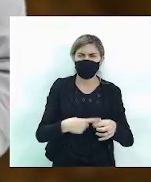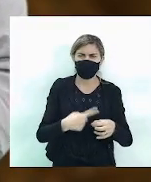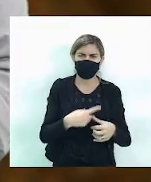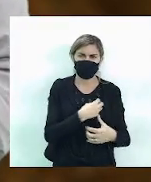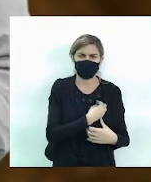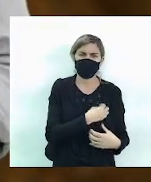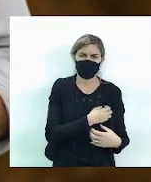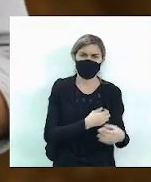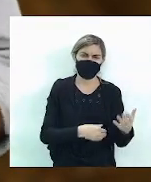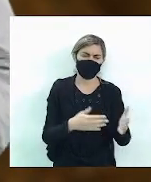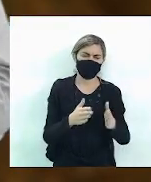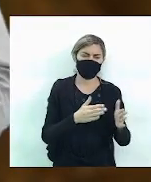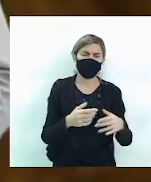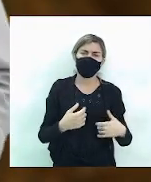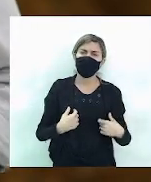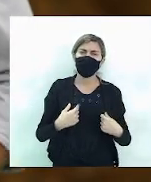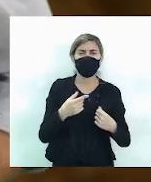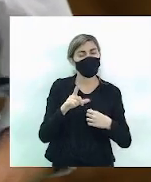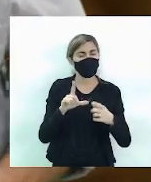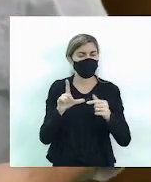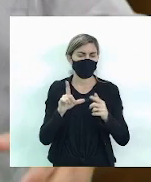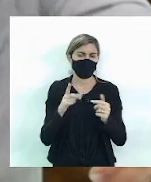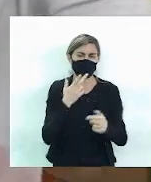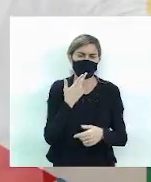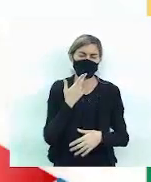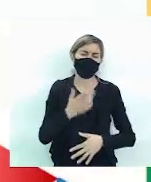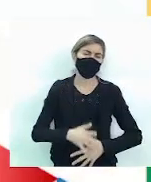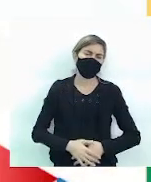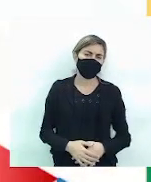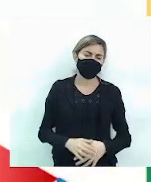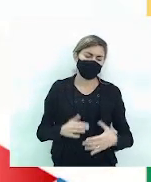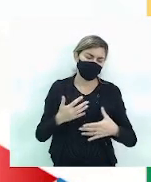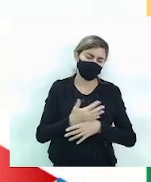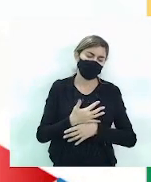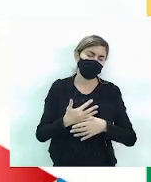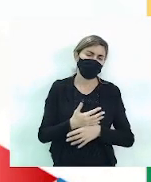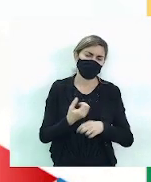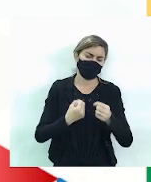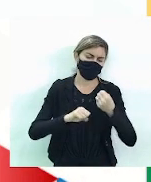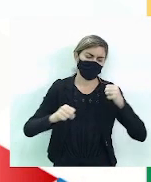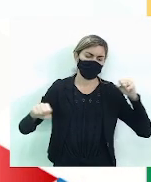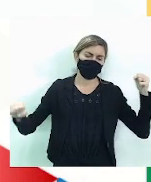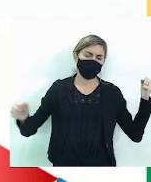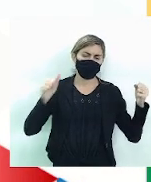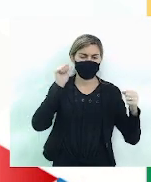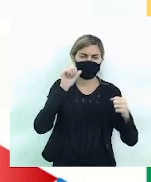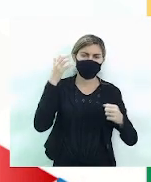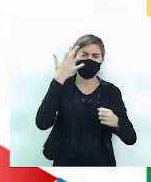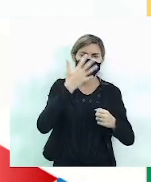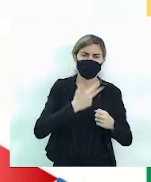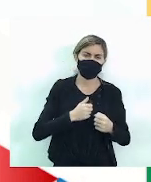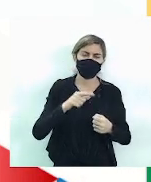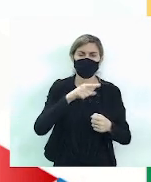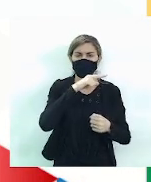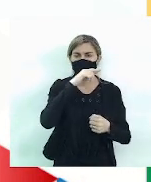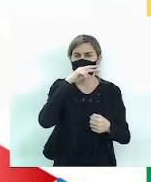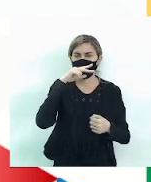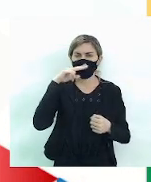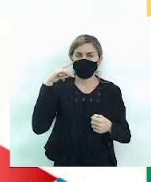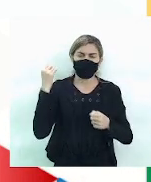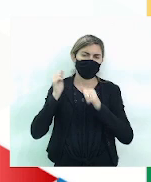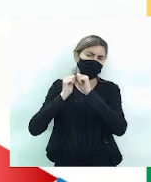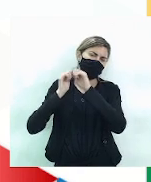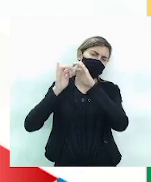viveu um certo tempo. Então, a letra diz o seguinte, veja. Cidade grande, moça bela, tu tens o cheiro de